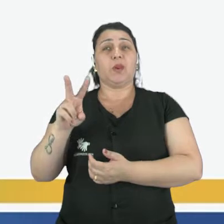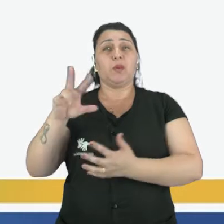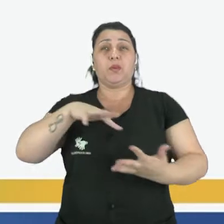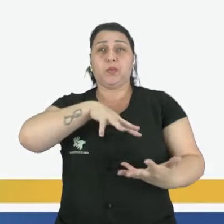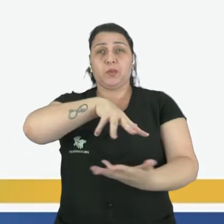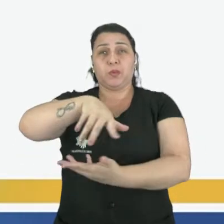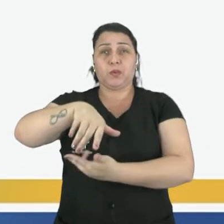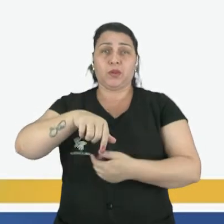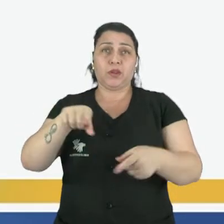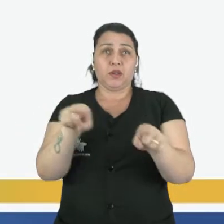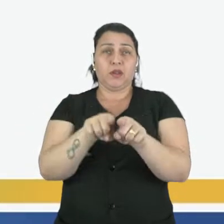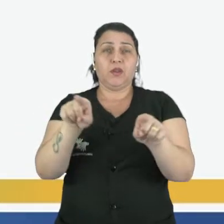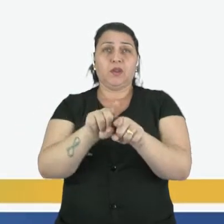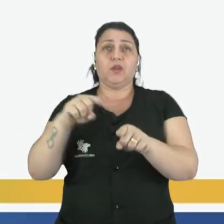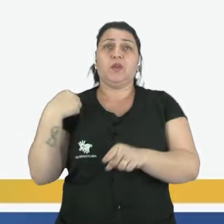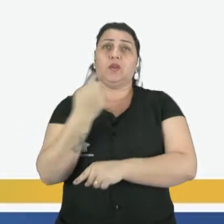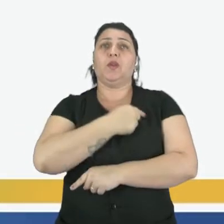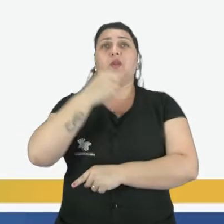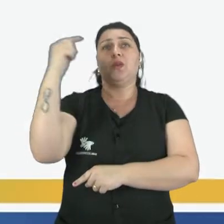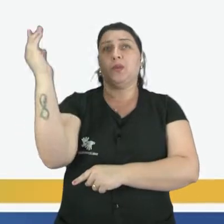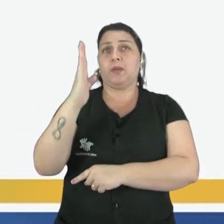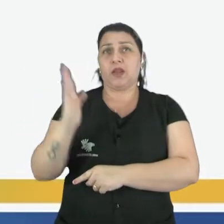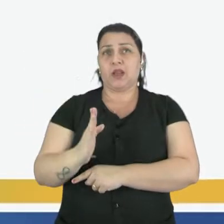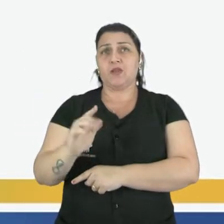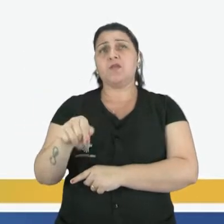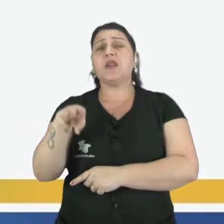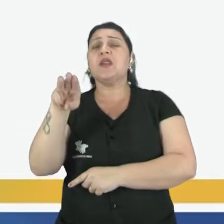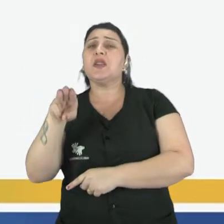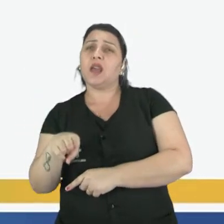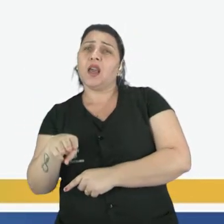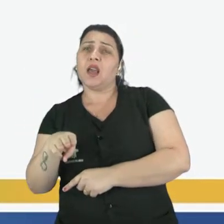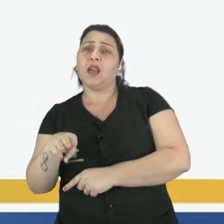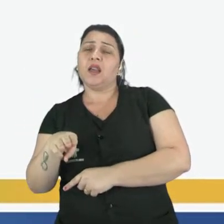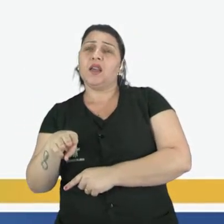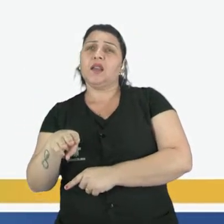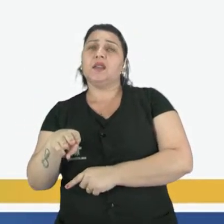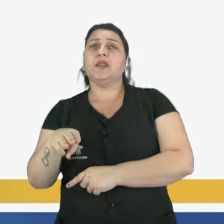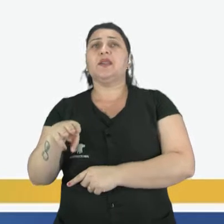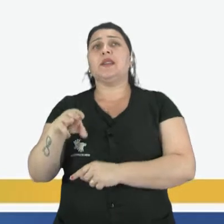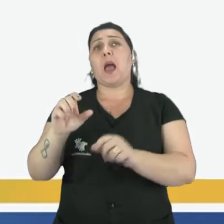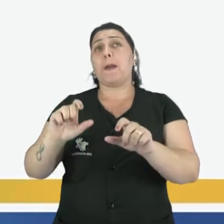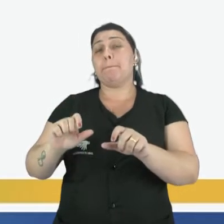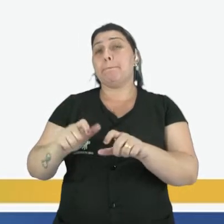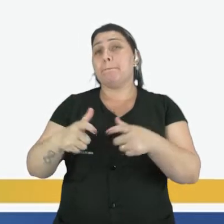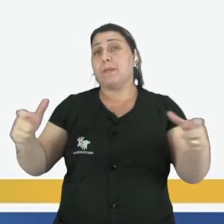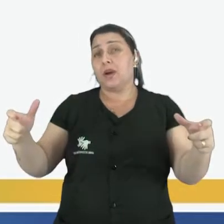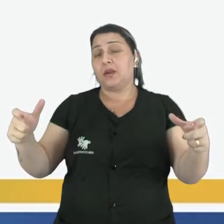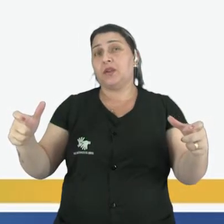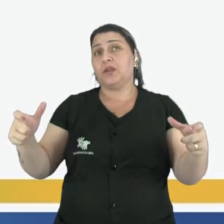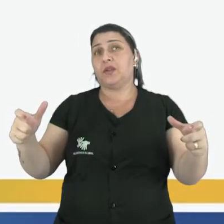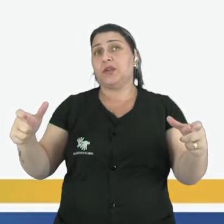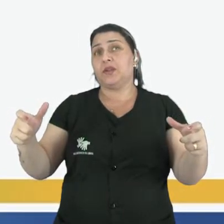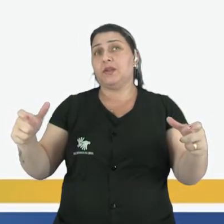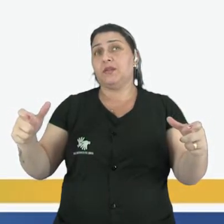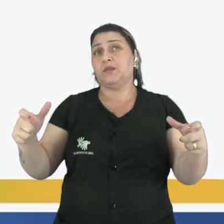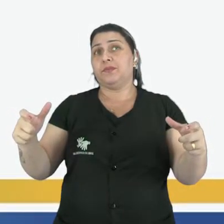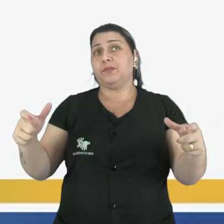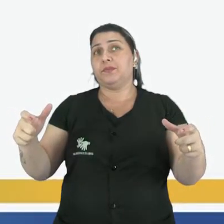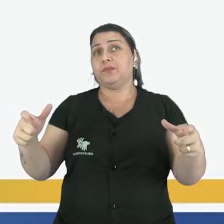zona na qual as demais cidades tornam-se dependentes e interligadas economicamente. Se nós levássemos